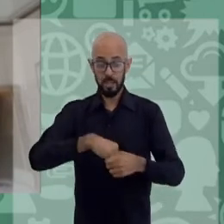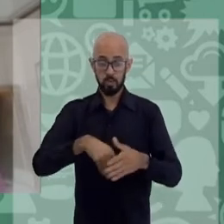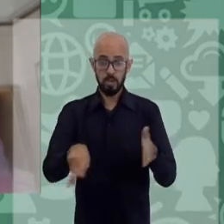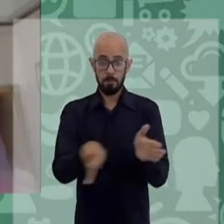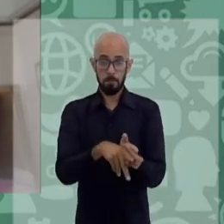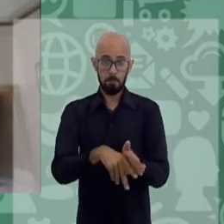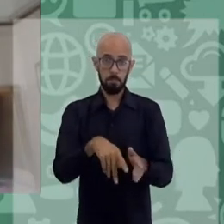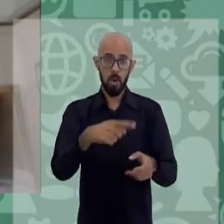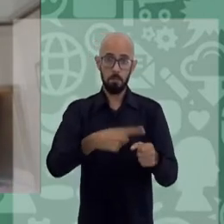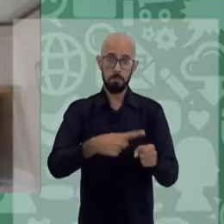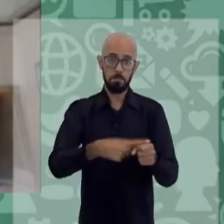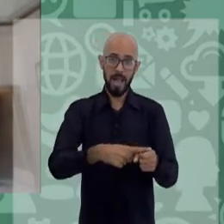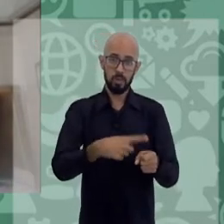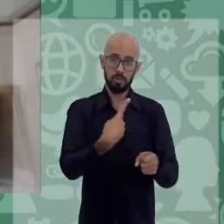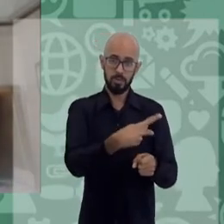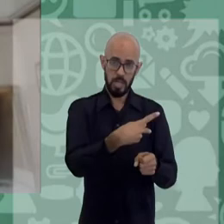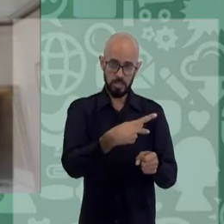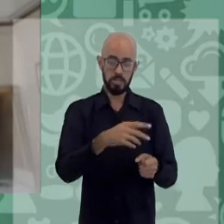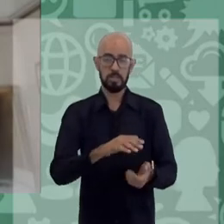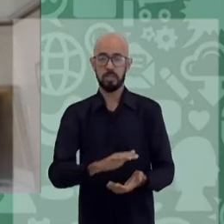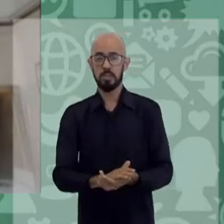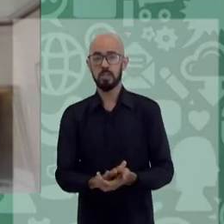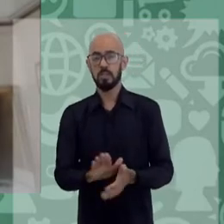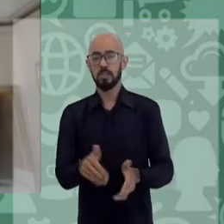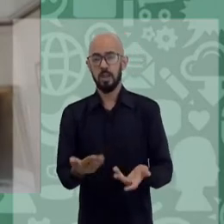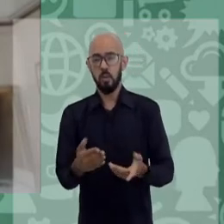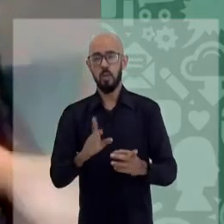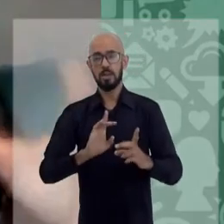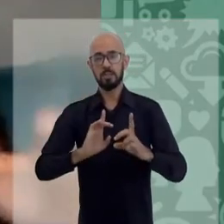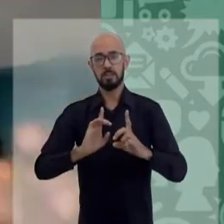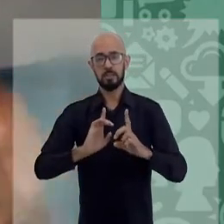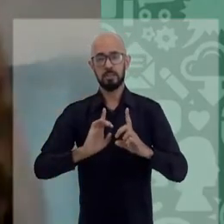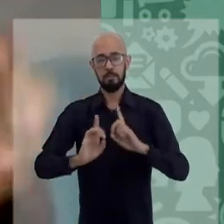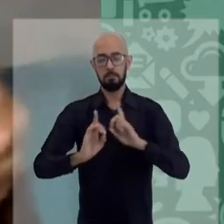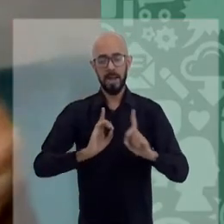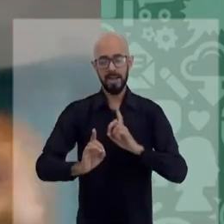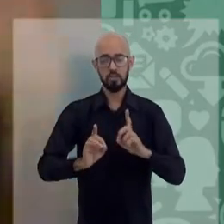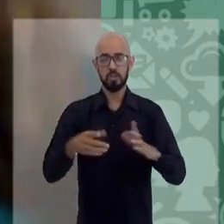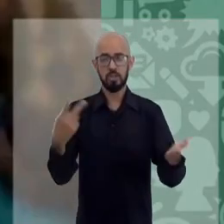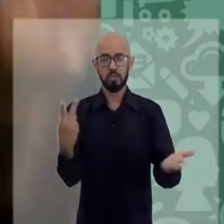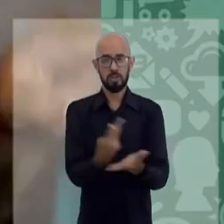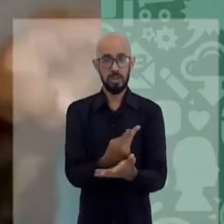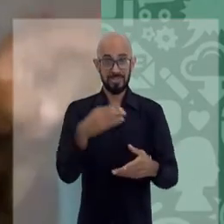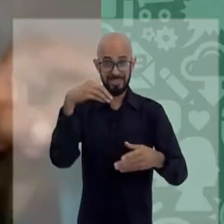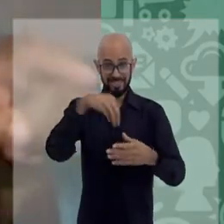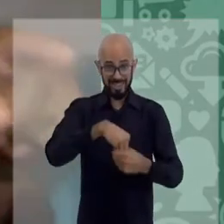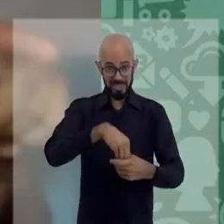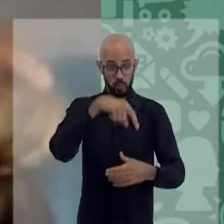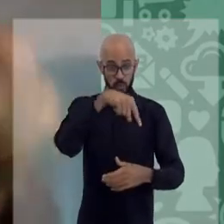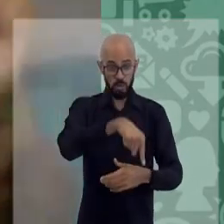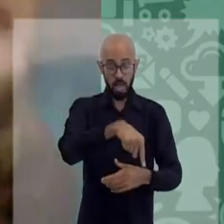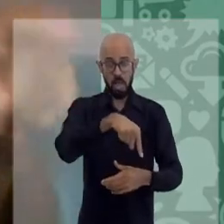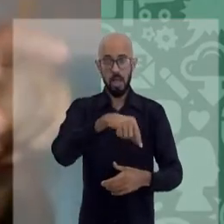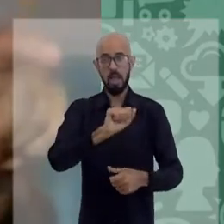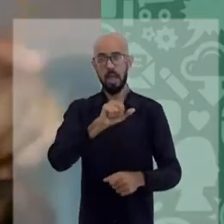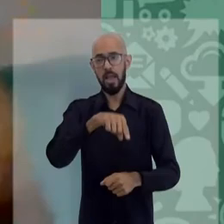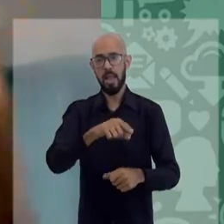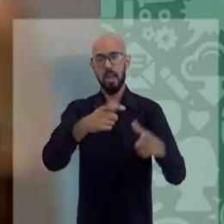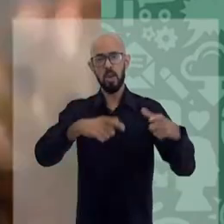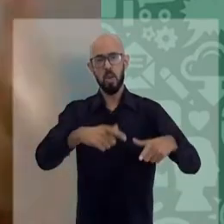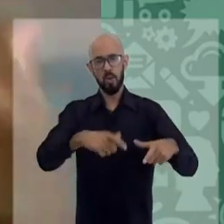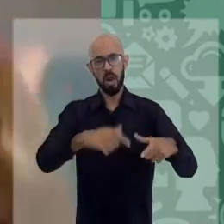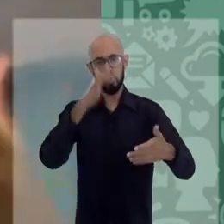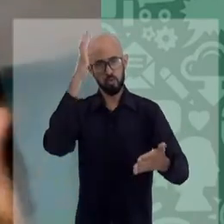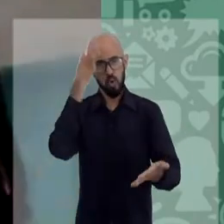dos seus territórios. Então, o debate também acontece com mais qualidade dentro desses lugares, porque o que acontece?